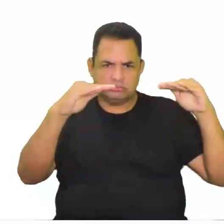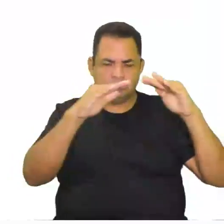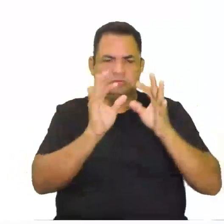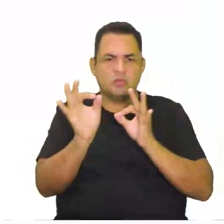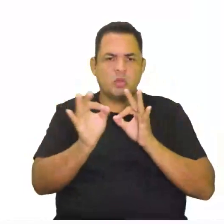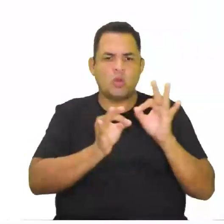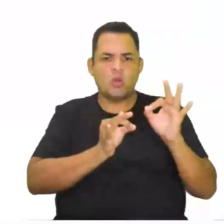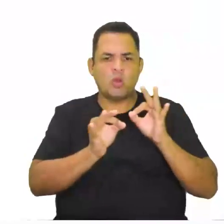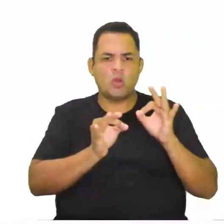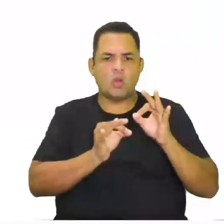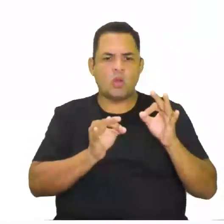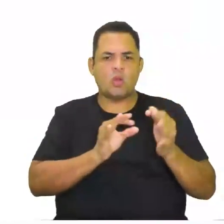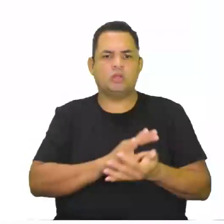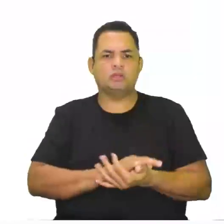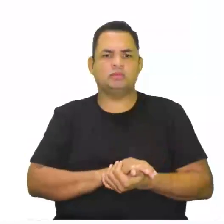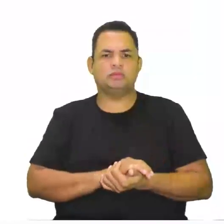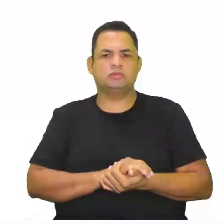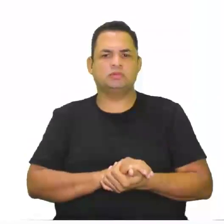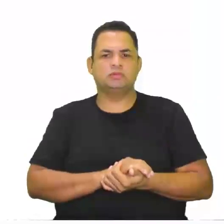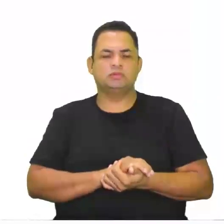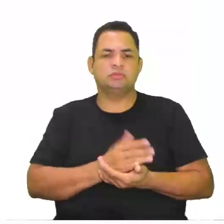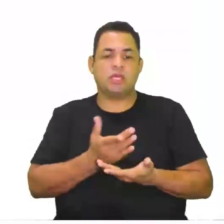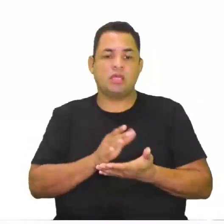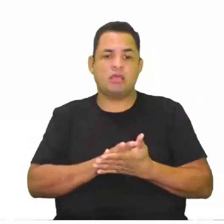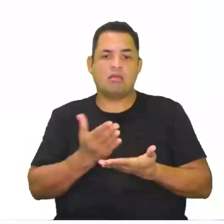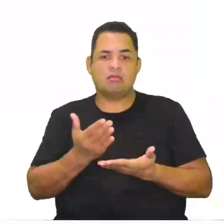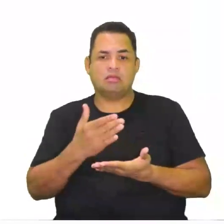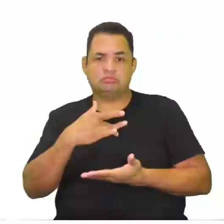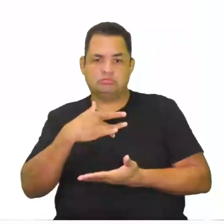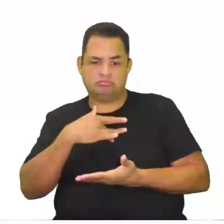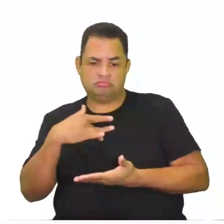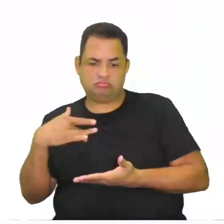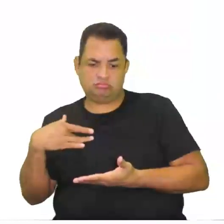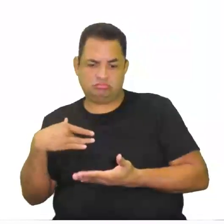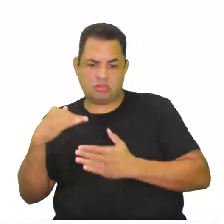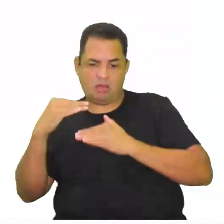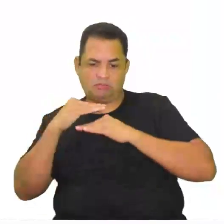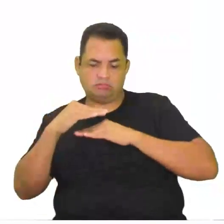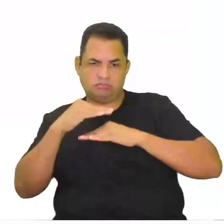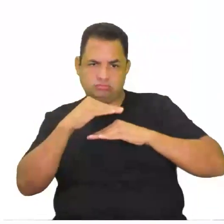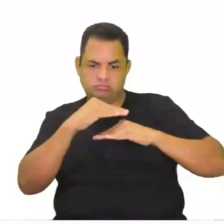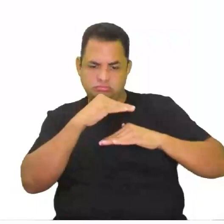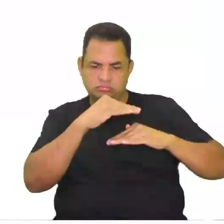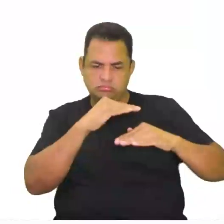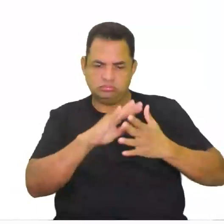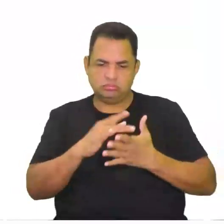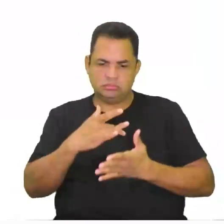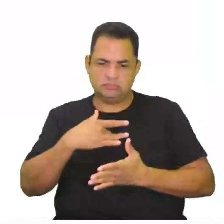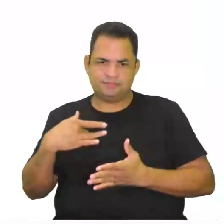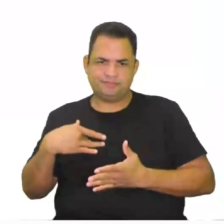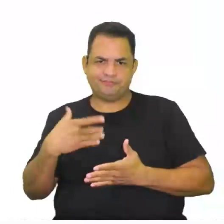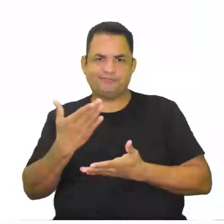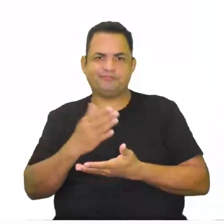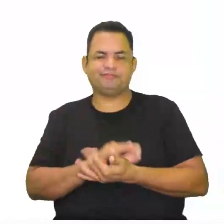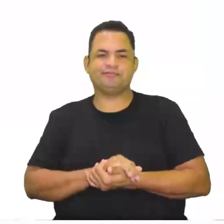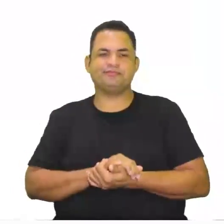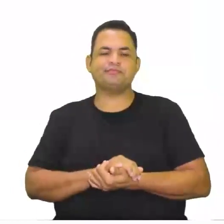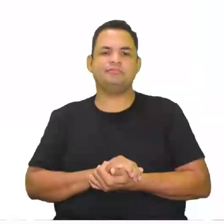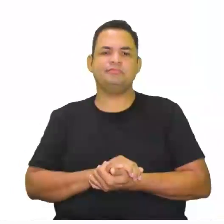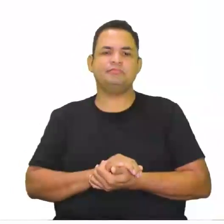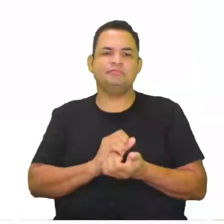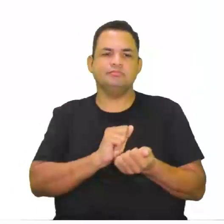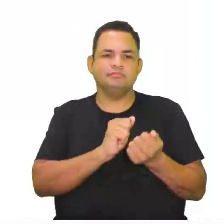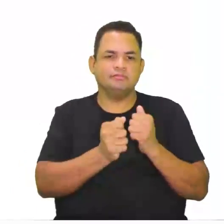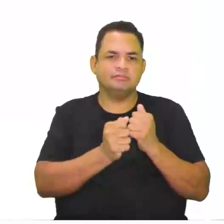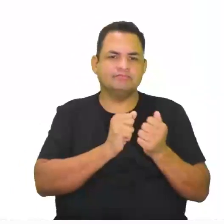lixão e o aterro sanitário, tá? A gente falou um pouco sobre o aterro sanitário na aula anterior, e ele é